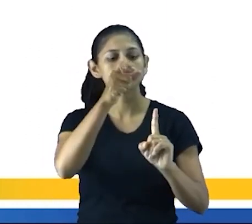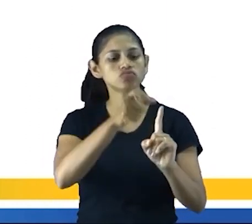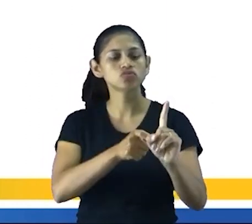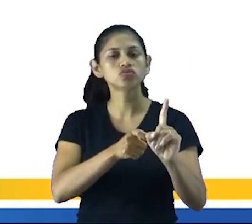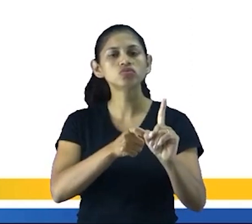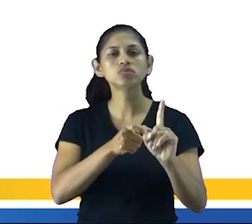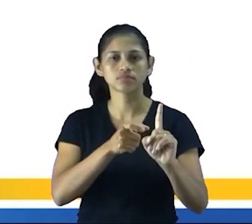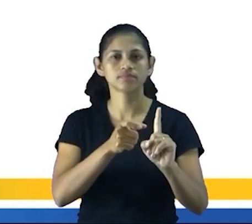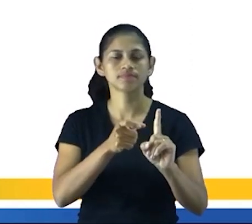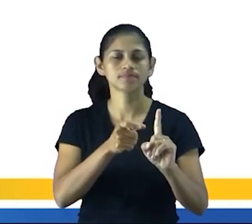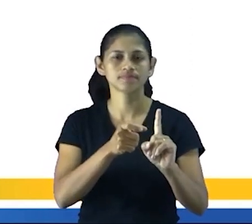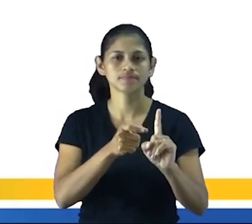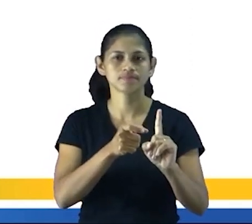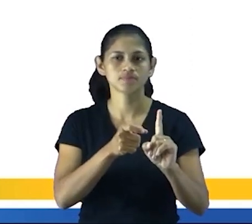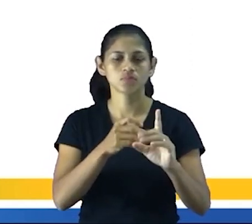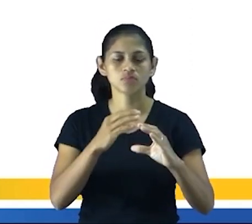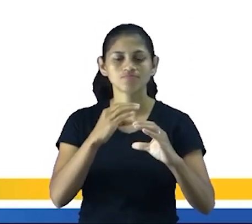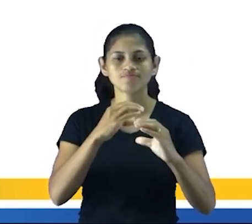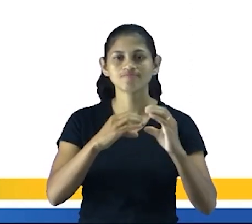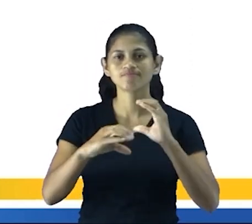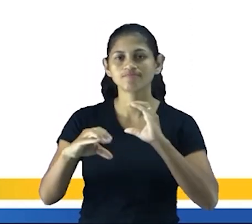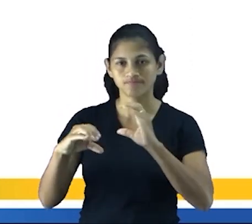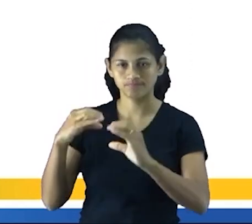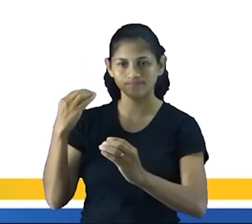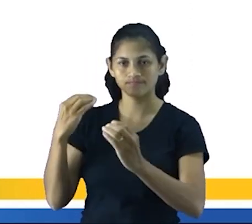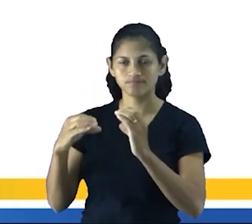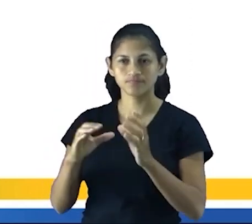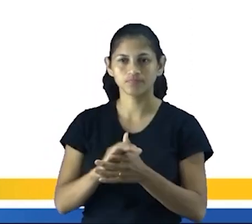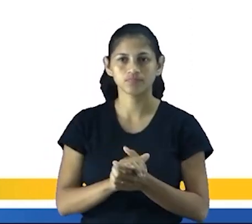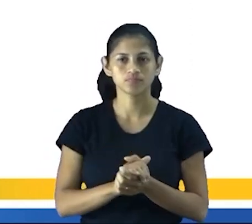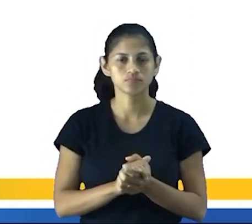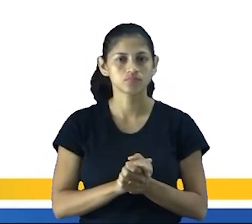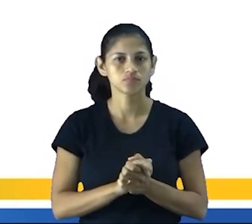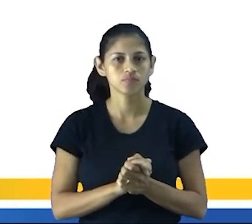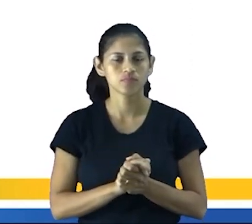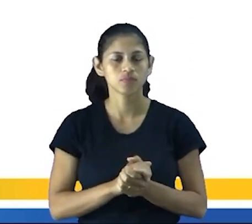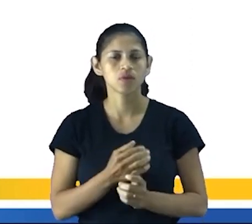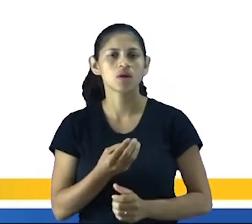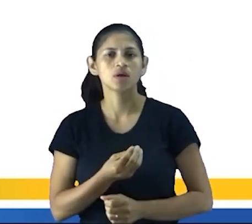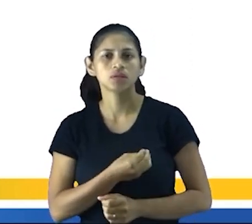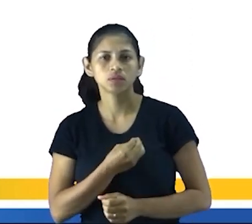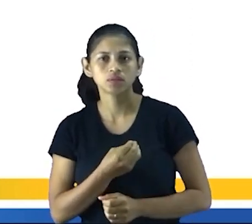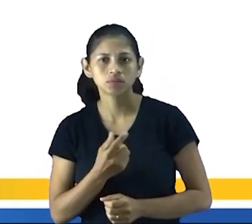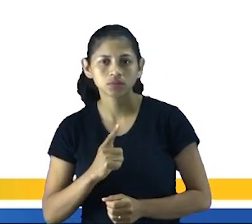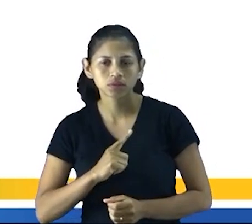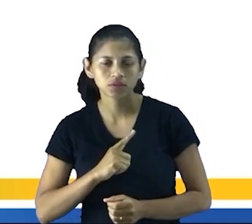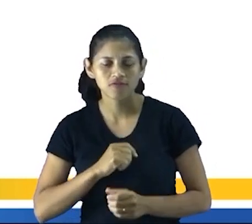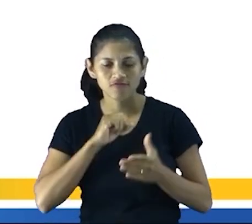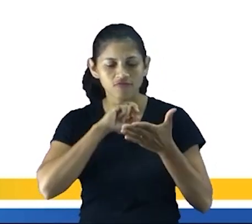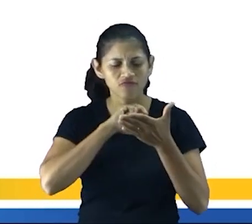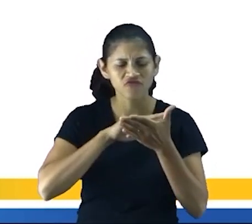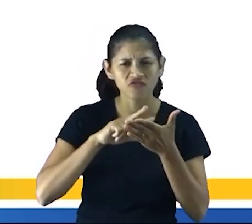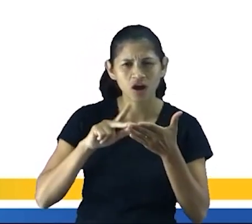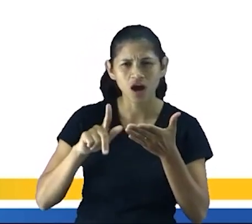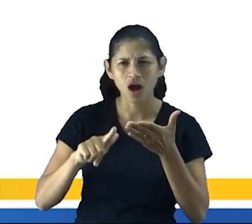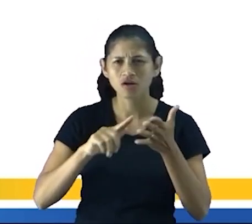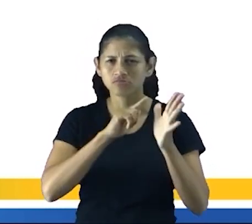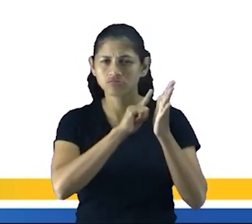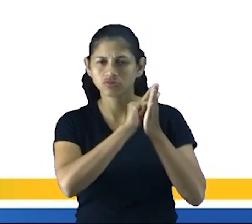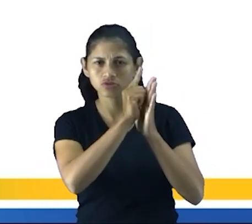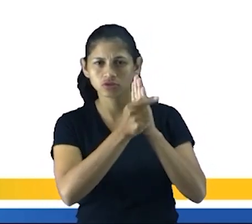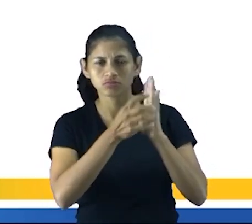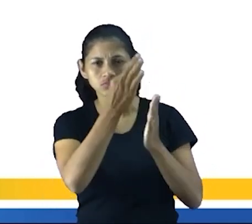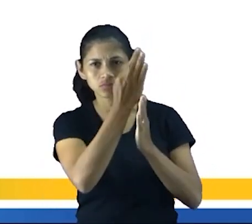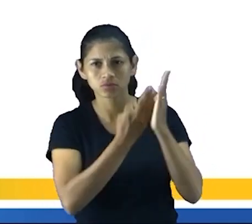ali na hora da comunicação. Além disso, né, existem inúmeros gêneros textuais, certo? Nós temos aí